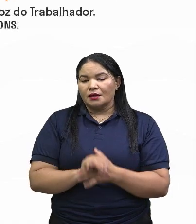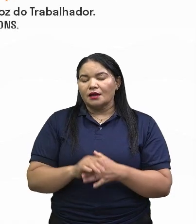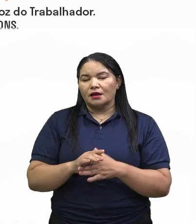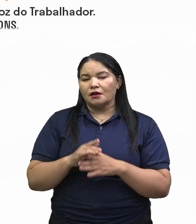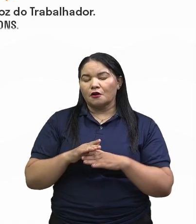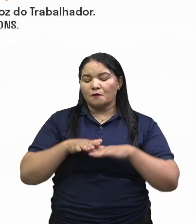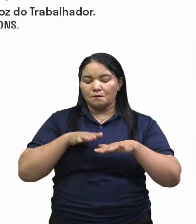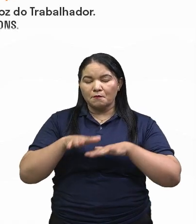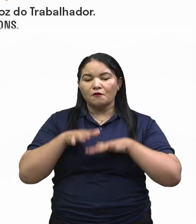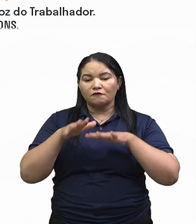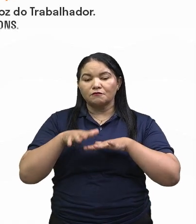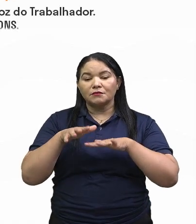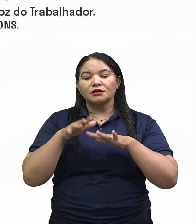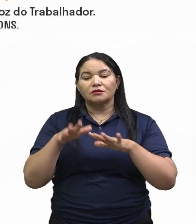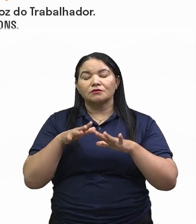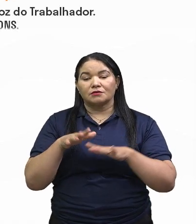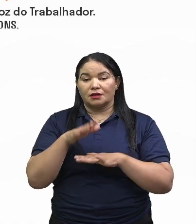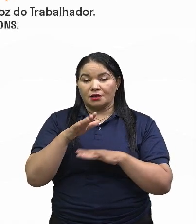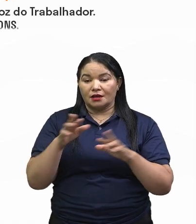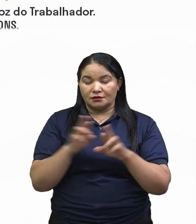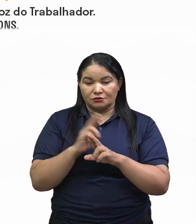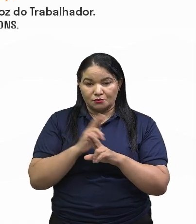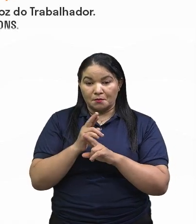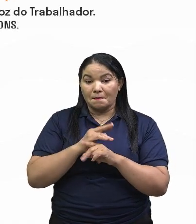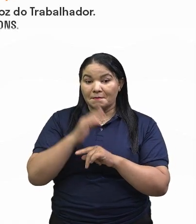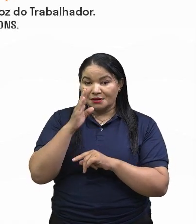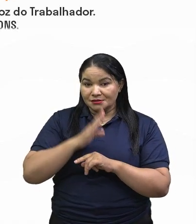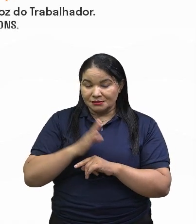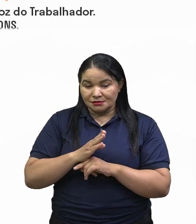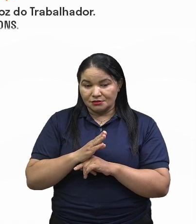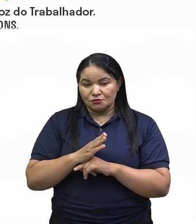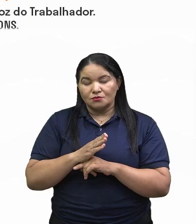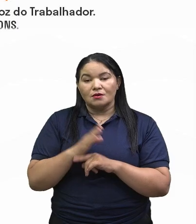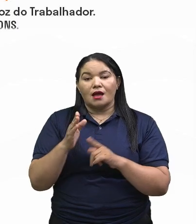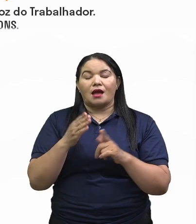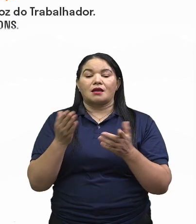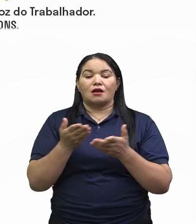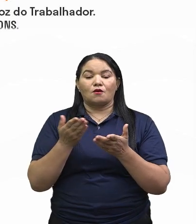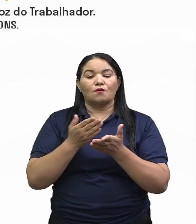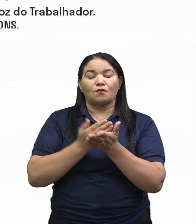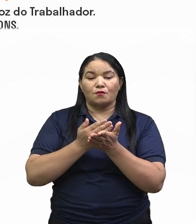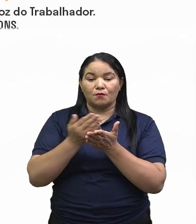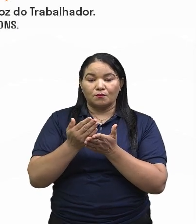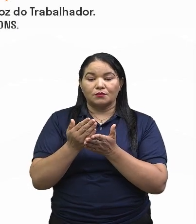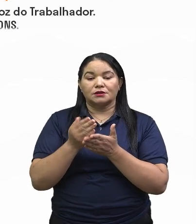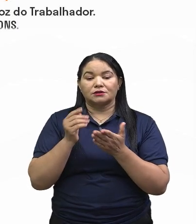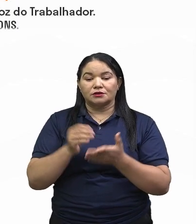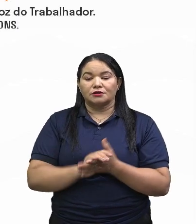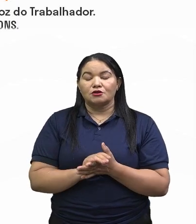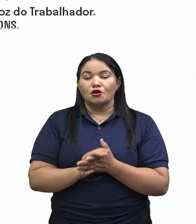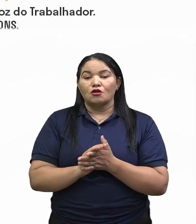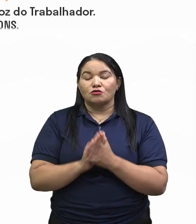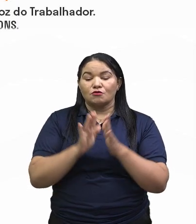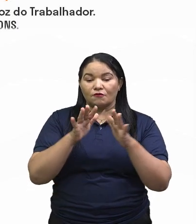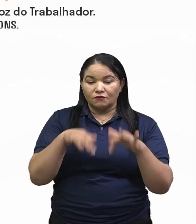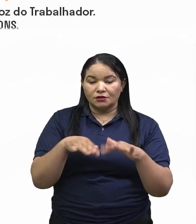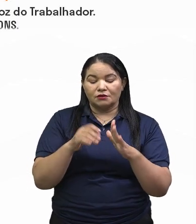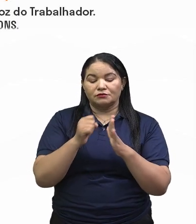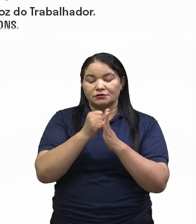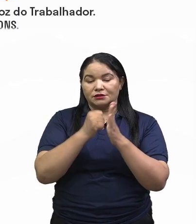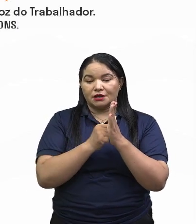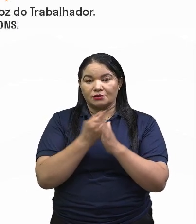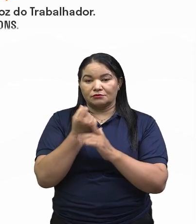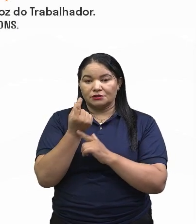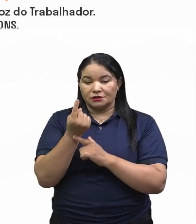operário, quando estamos falando do Brasil, ele origina-se, né, ali no final do século